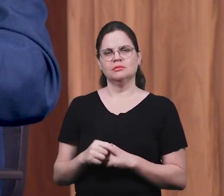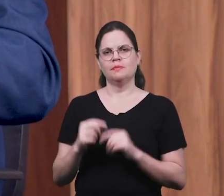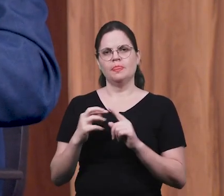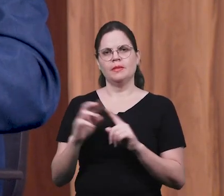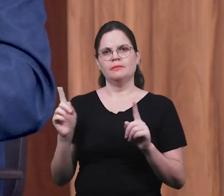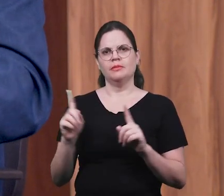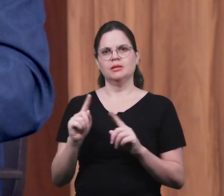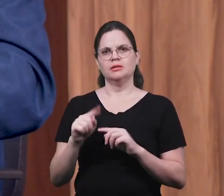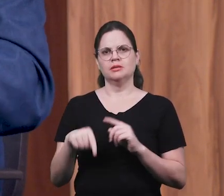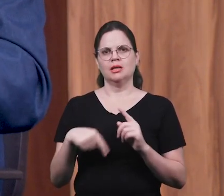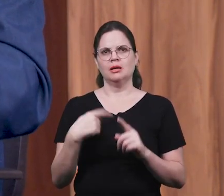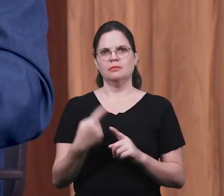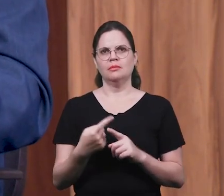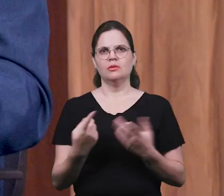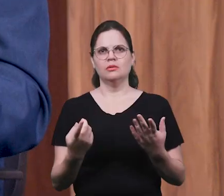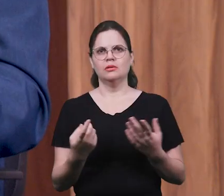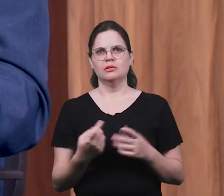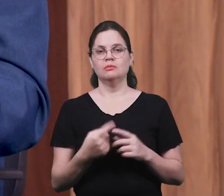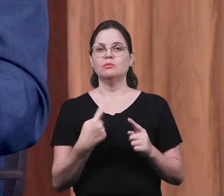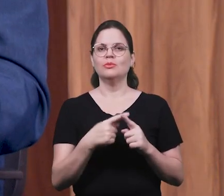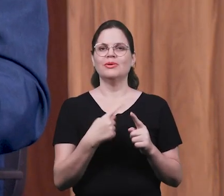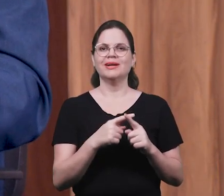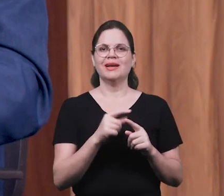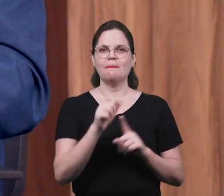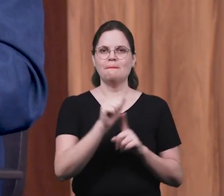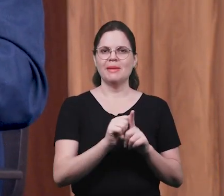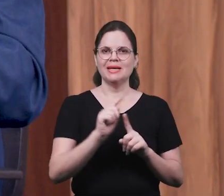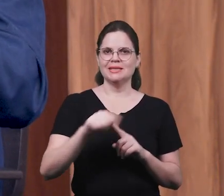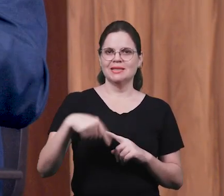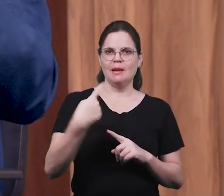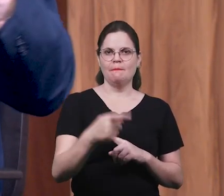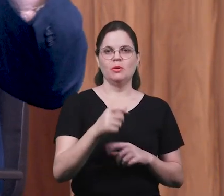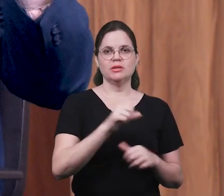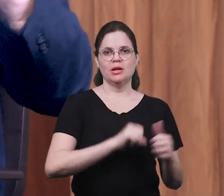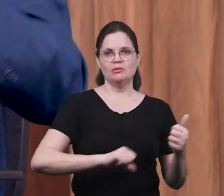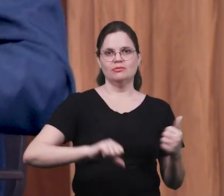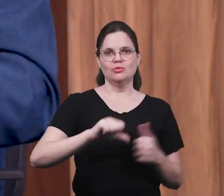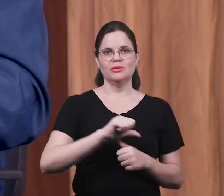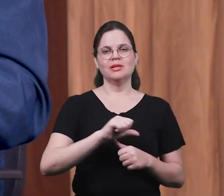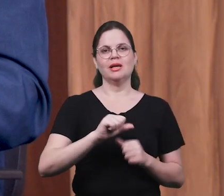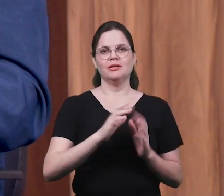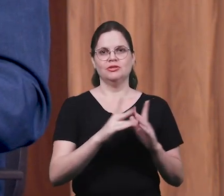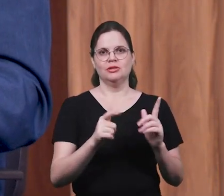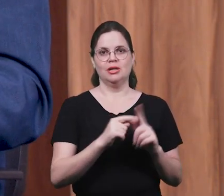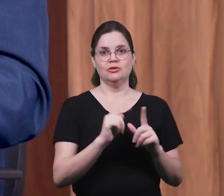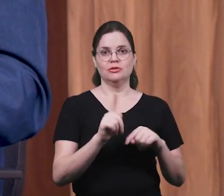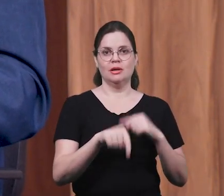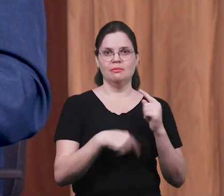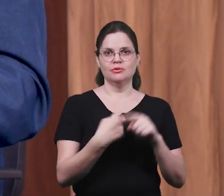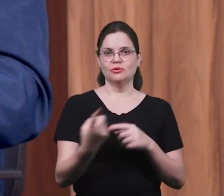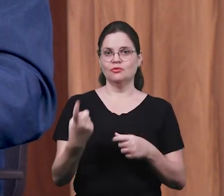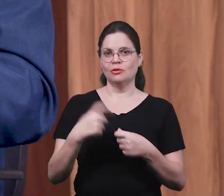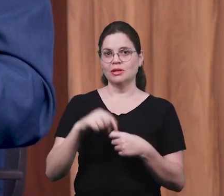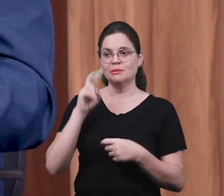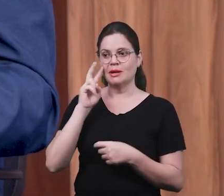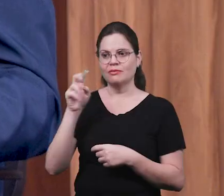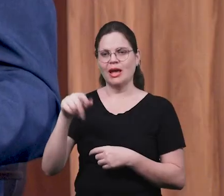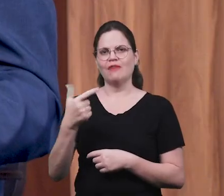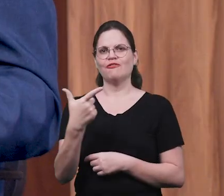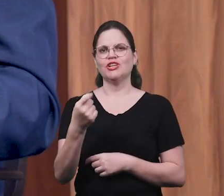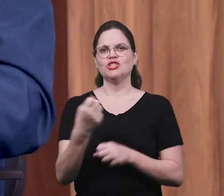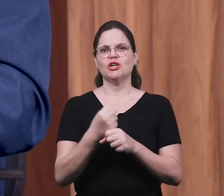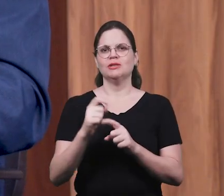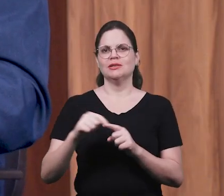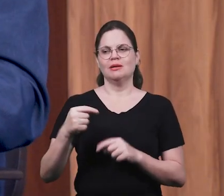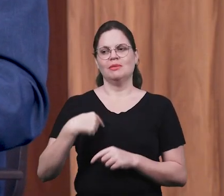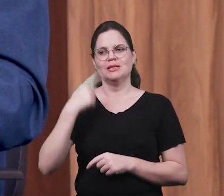meses depois, eu fui transferir de igreja, aí eu voltei a ver a filha dela, já estava com 20 anos, essa aqui é a minha filha, aquela que vocês